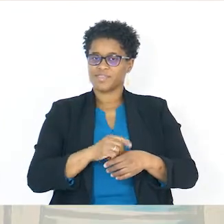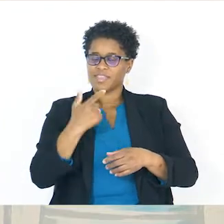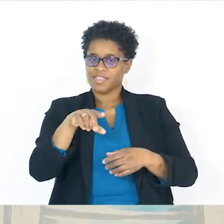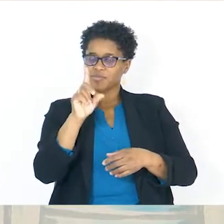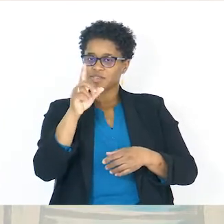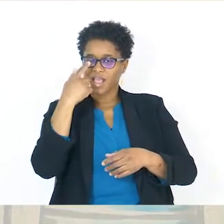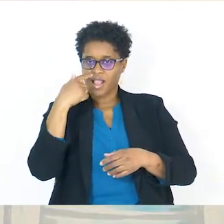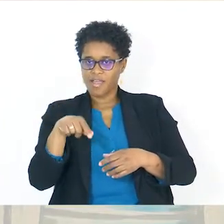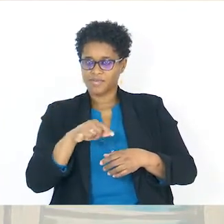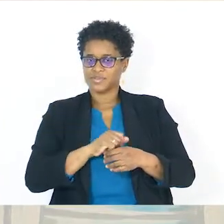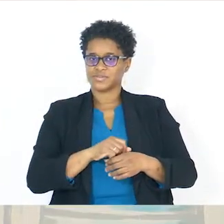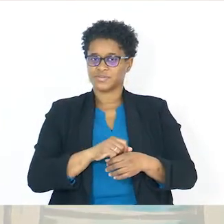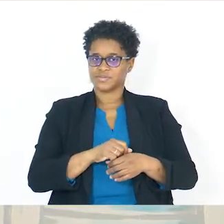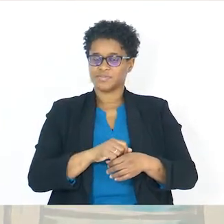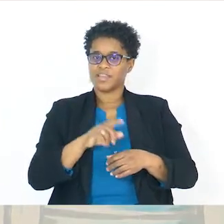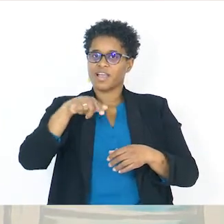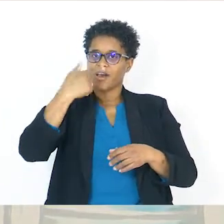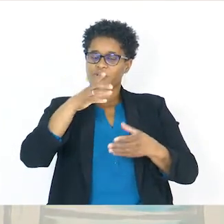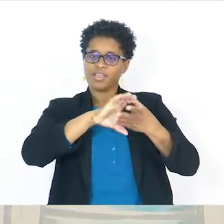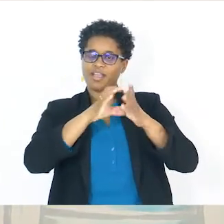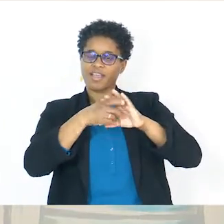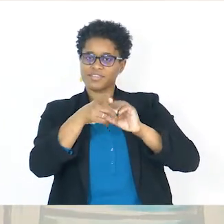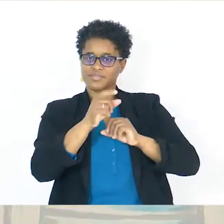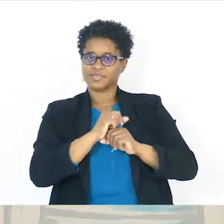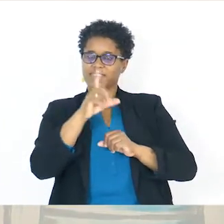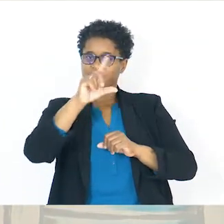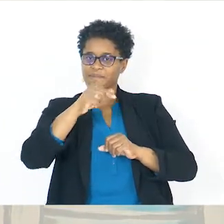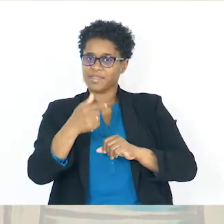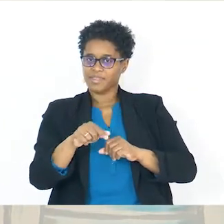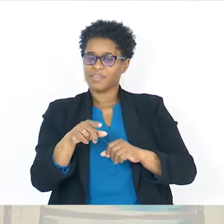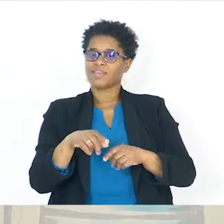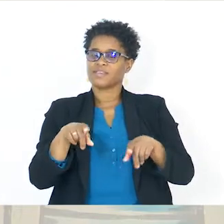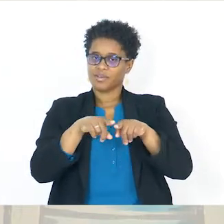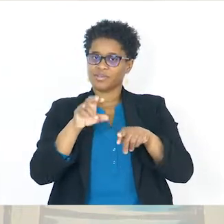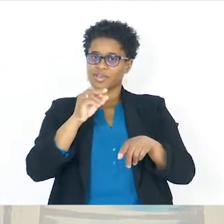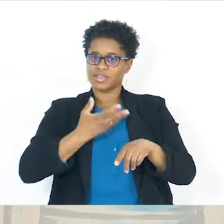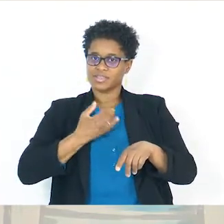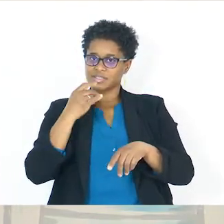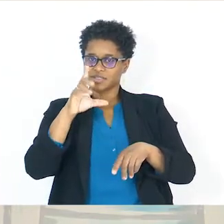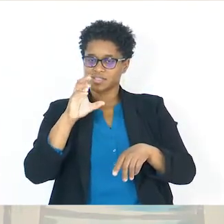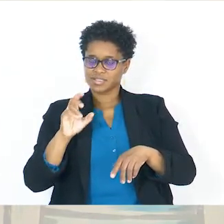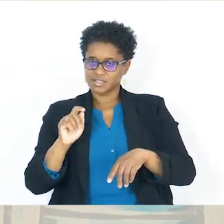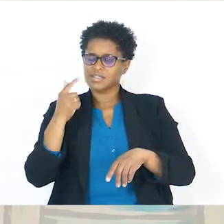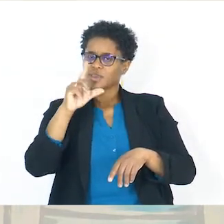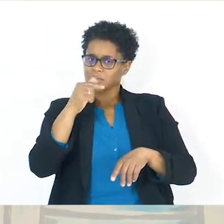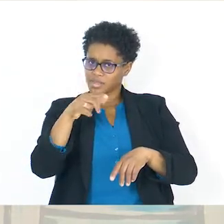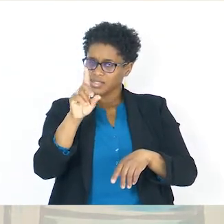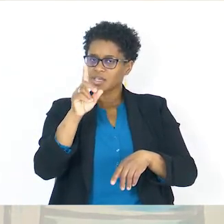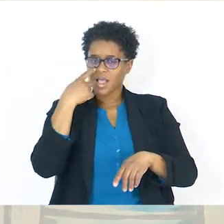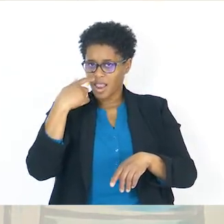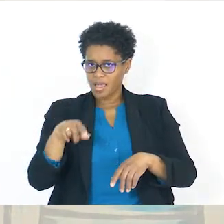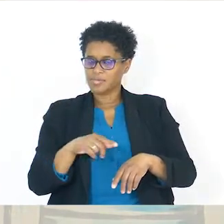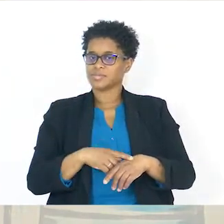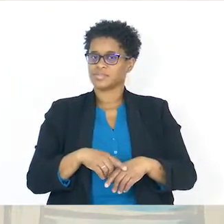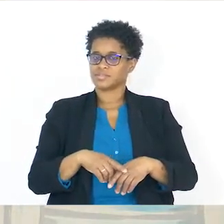6. Temos 6 lápis. A outra caixa também, igual da Dirce, tem também 6